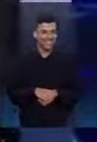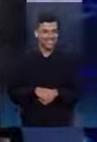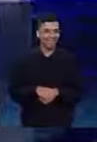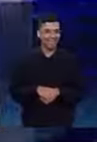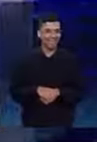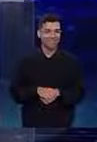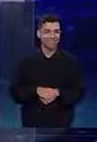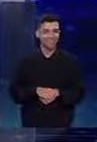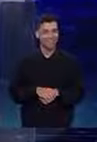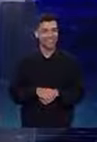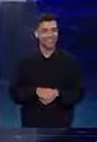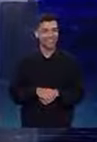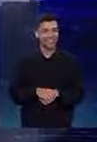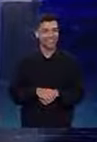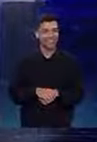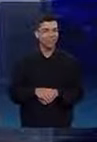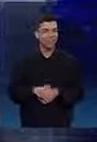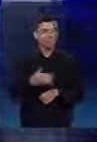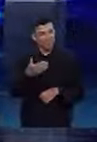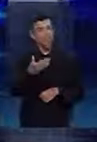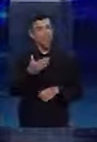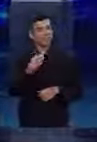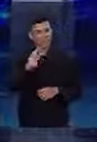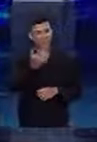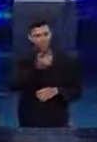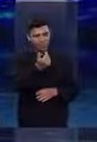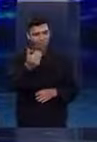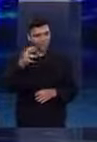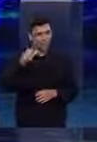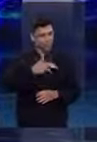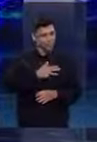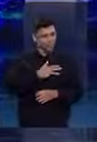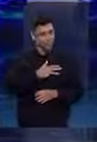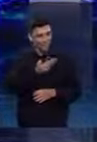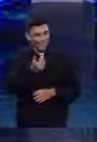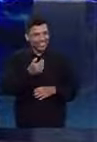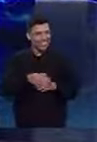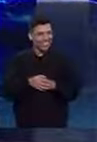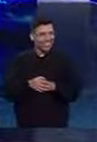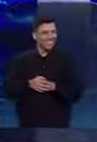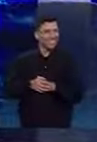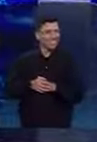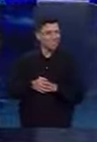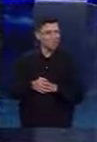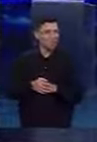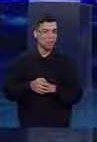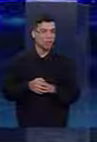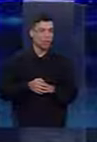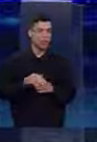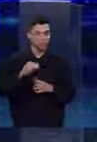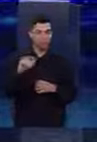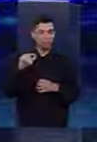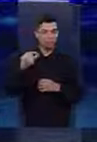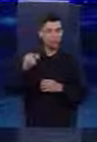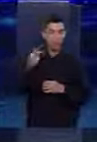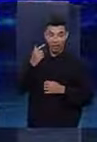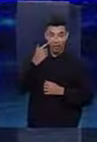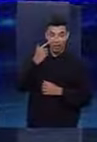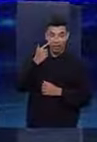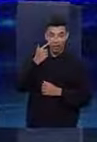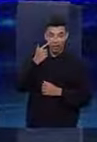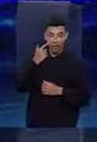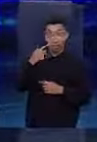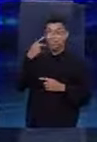Aliás... Fica aqui, Lula, fica aqui. Aliás, deixa eu lhe falar uma coisa. Fica aqui. Deixa eu lhe falar uma coisa para você. Sabe o que eu estou sabendo agora? Sabe o que eu estou sabendo agora? Que todo